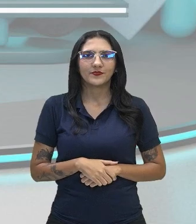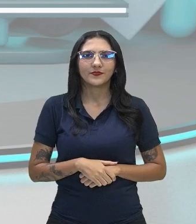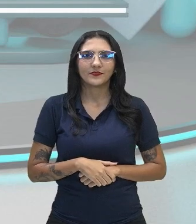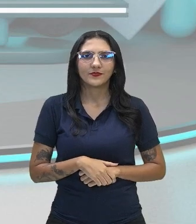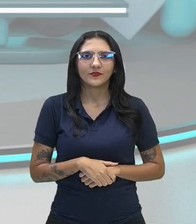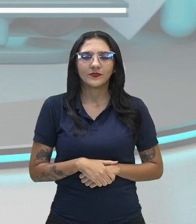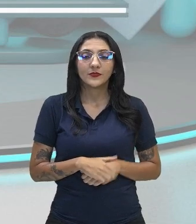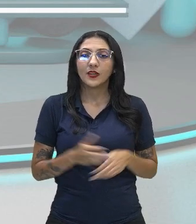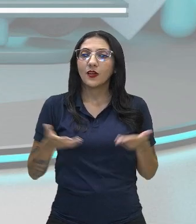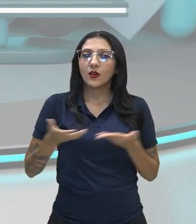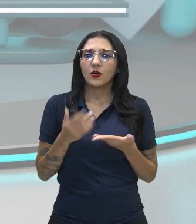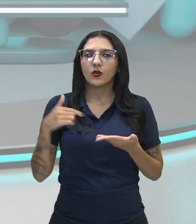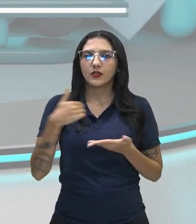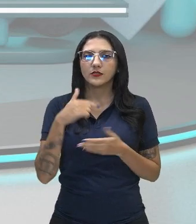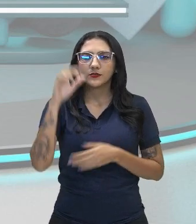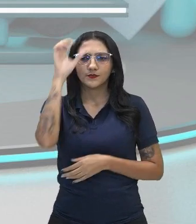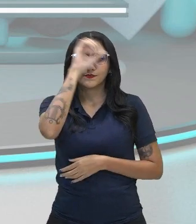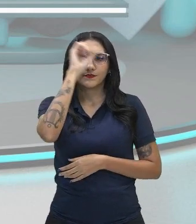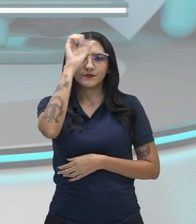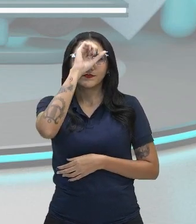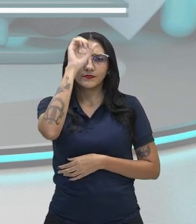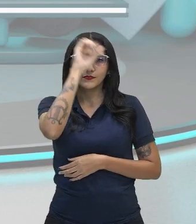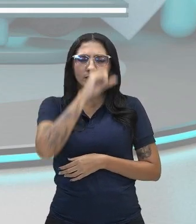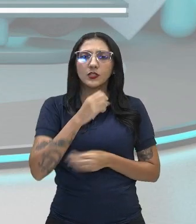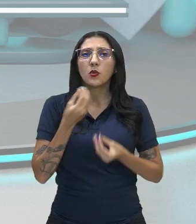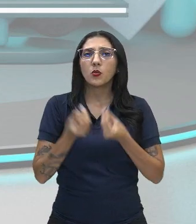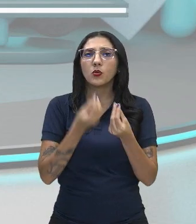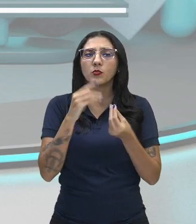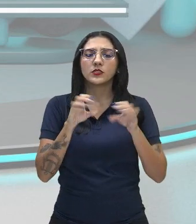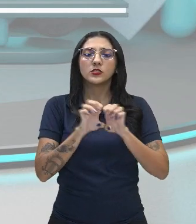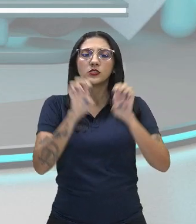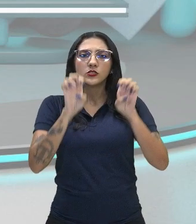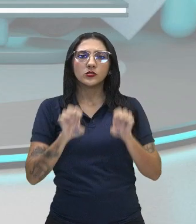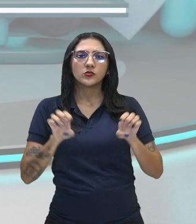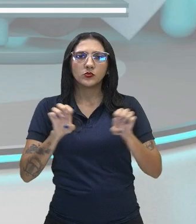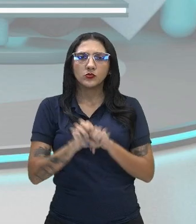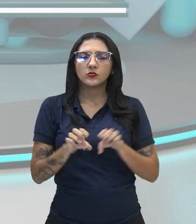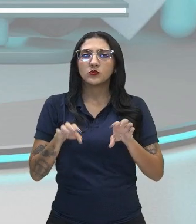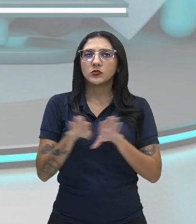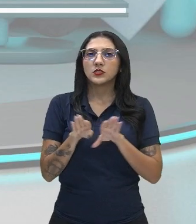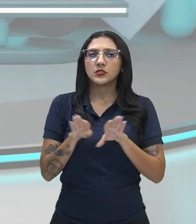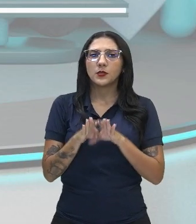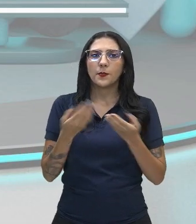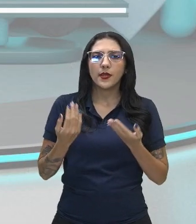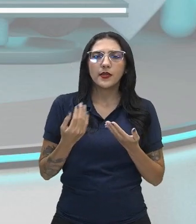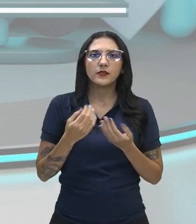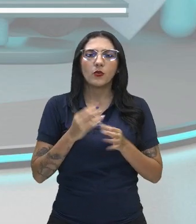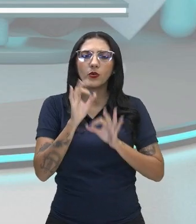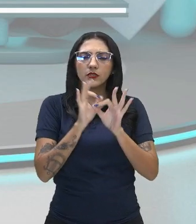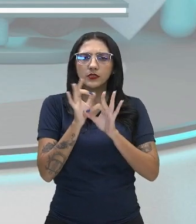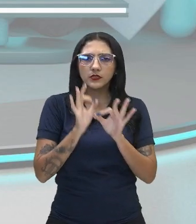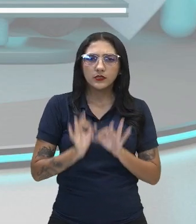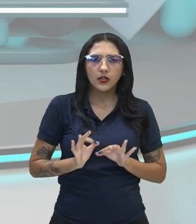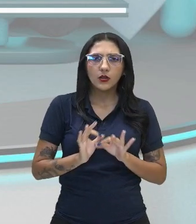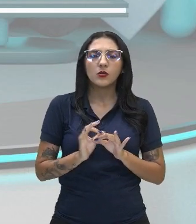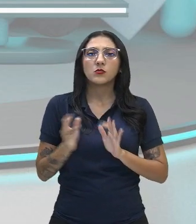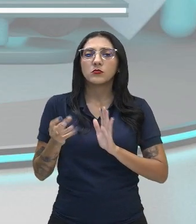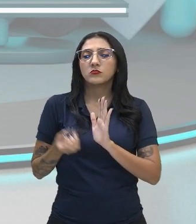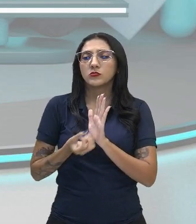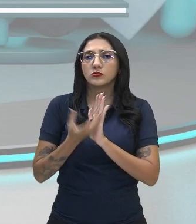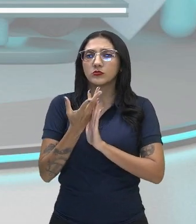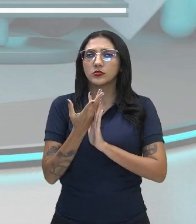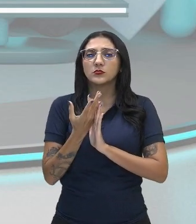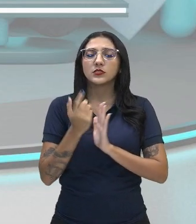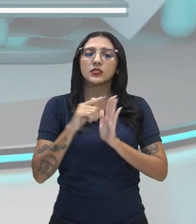vamos aprender sobre a estrutura, sobre a constituição dos gêneros